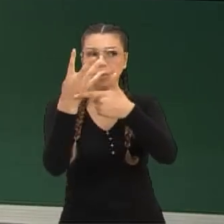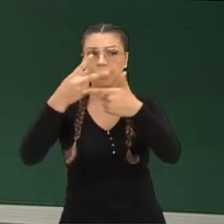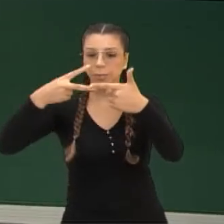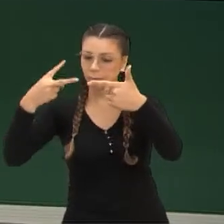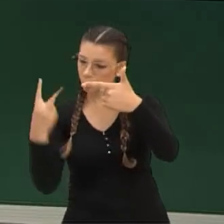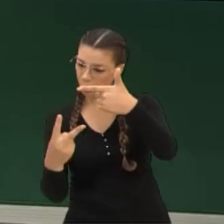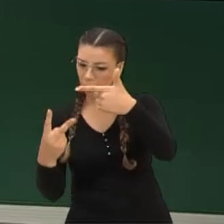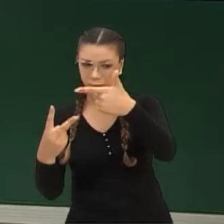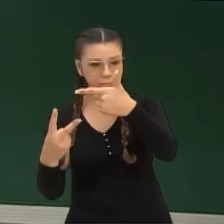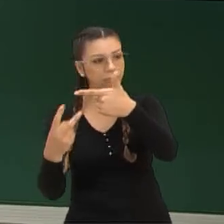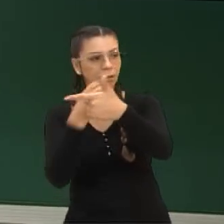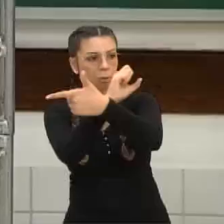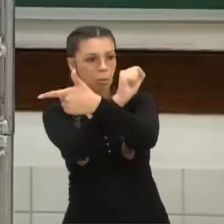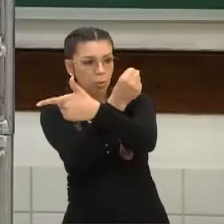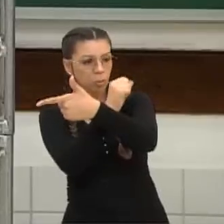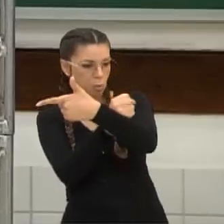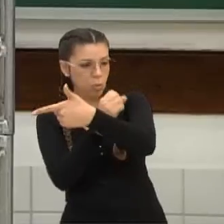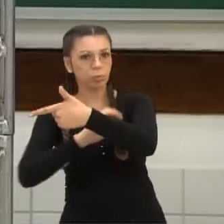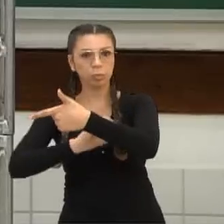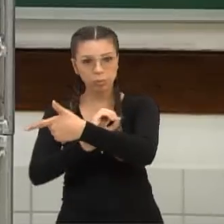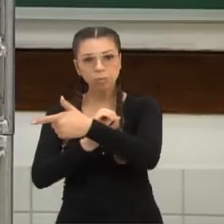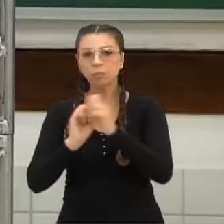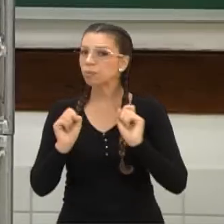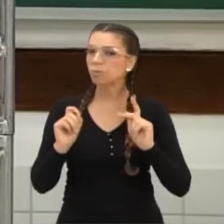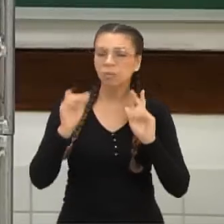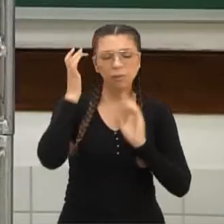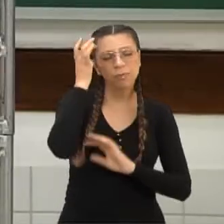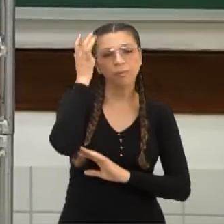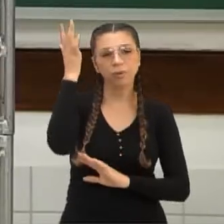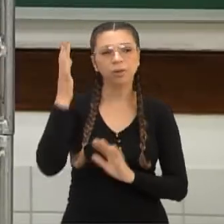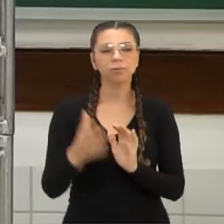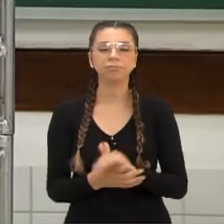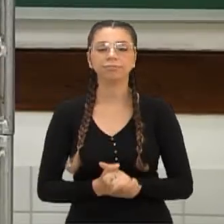0. Molezinha, né? E o 7?